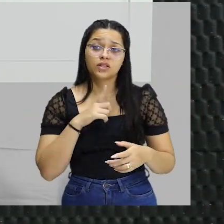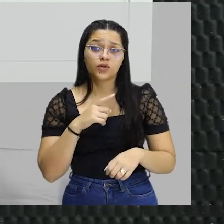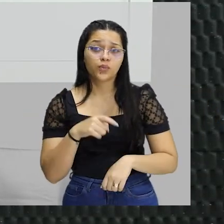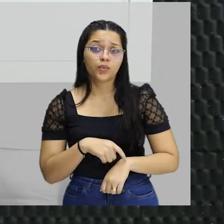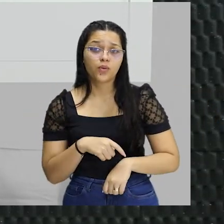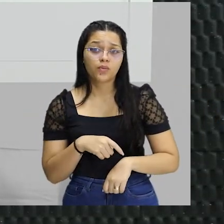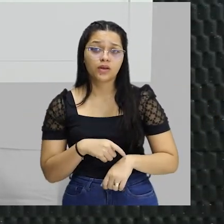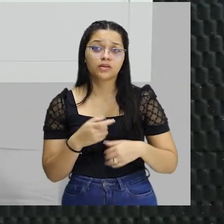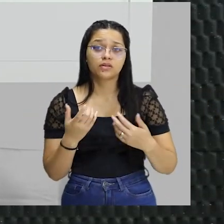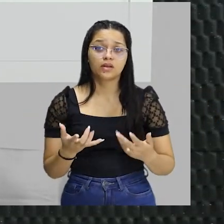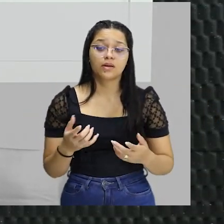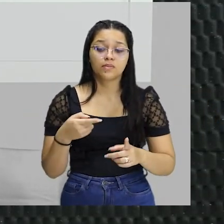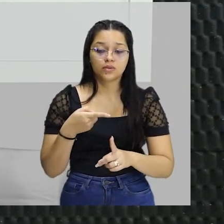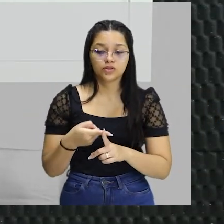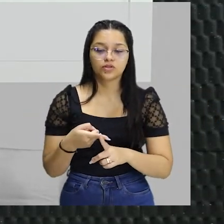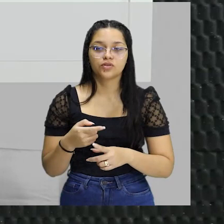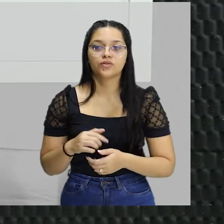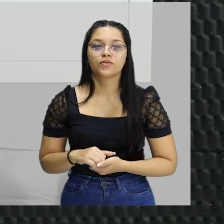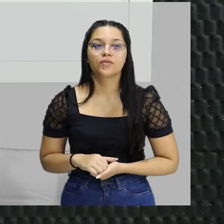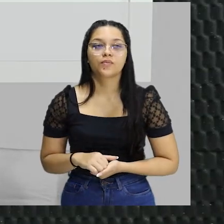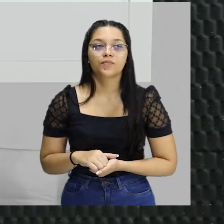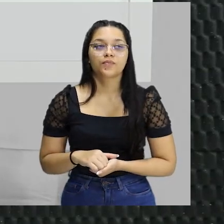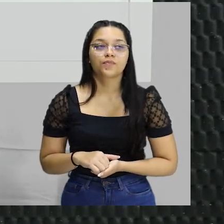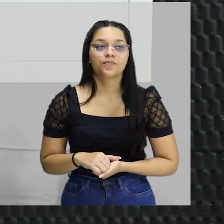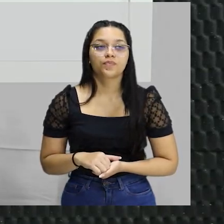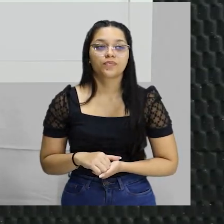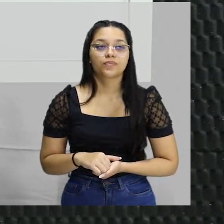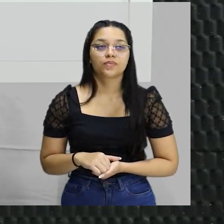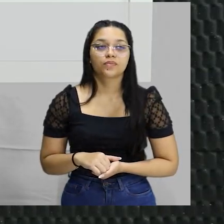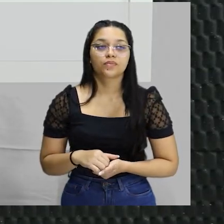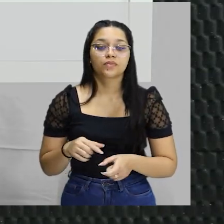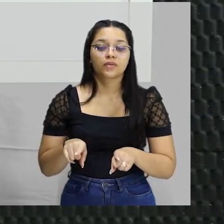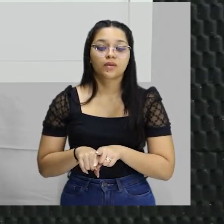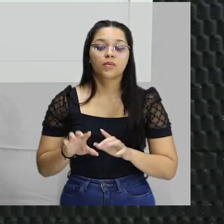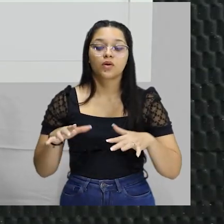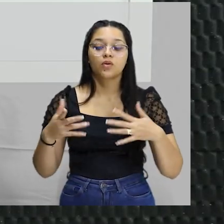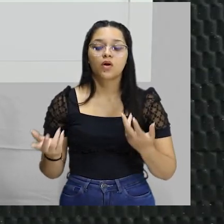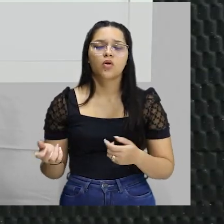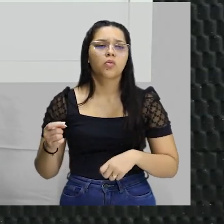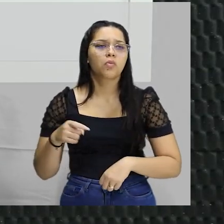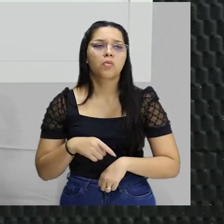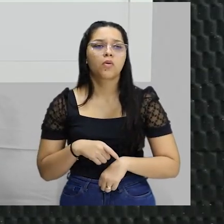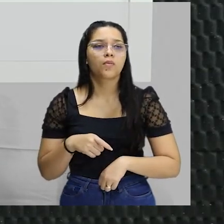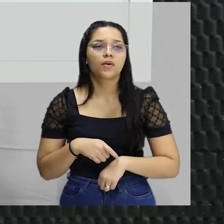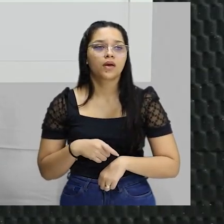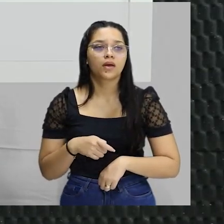momento positivo, né? Ok? Então o que é o momento